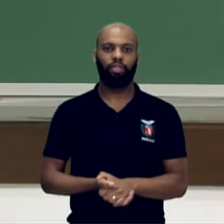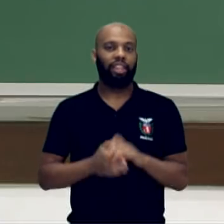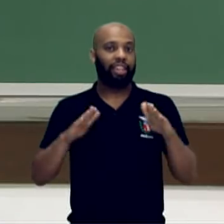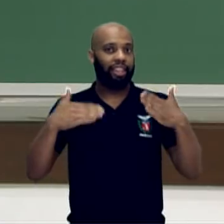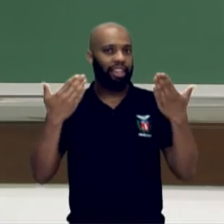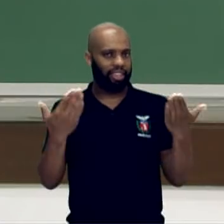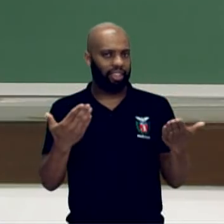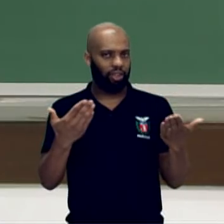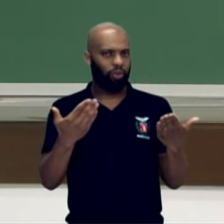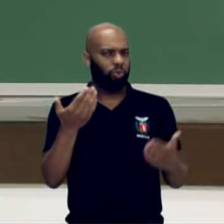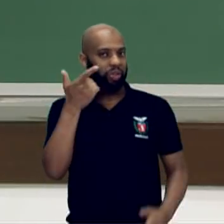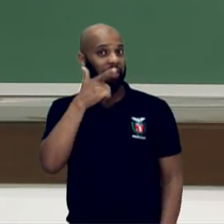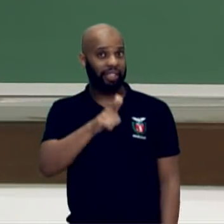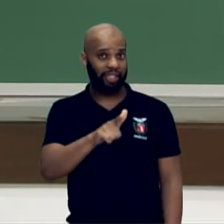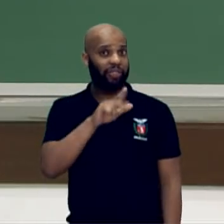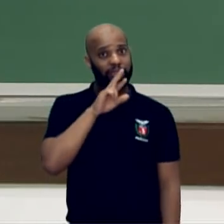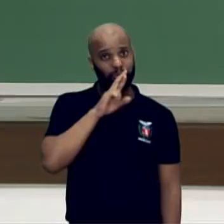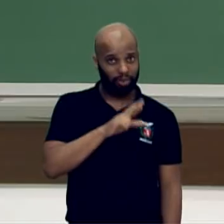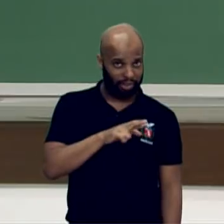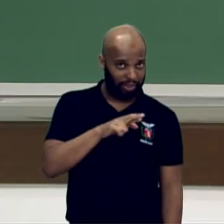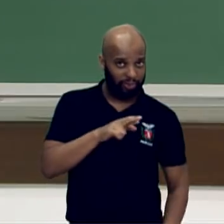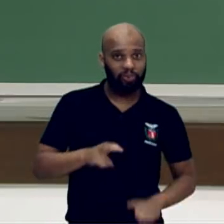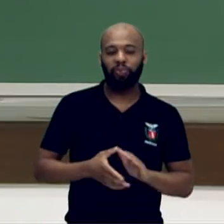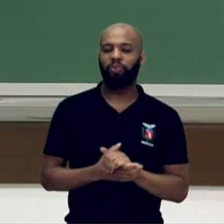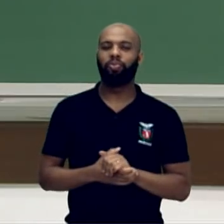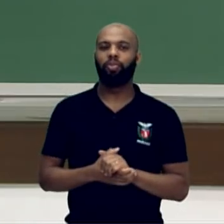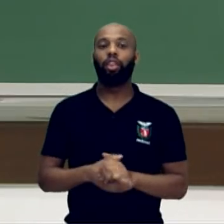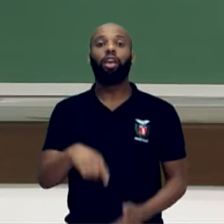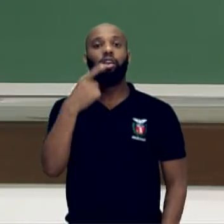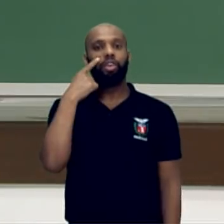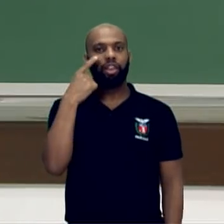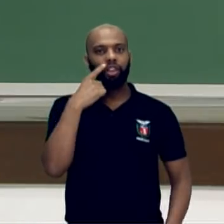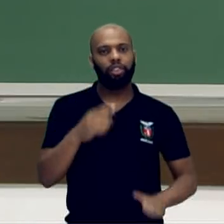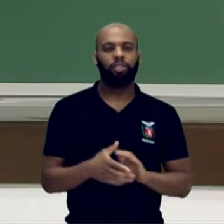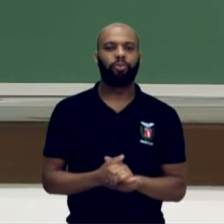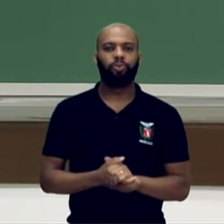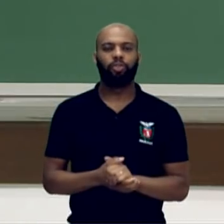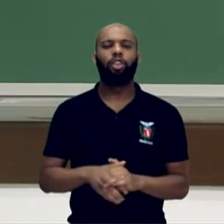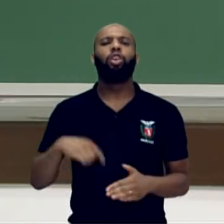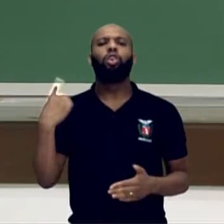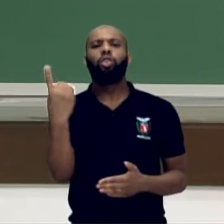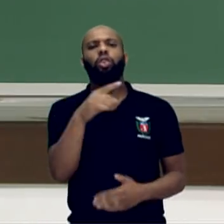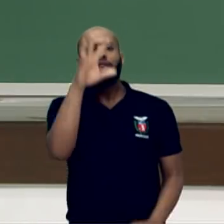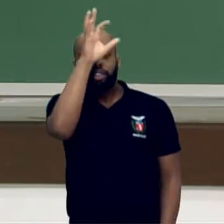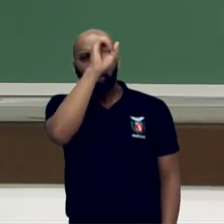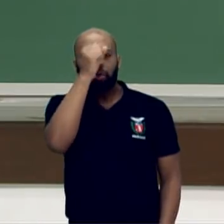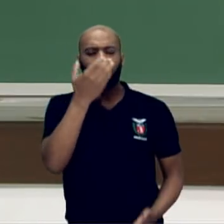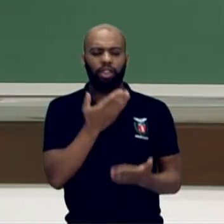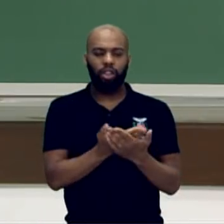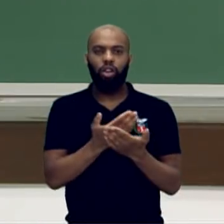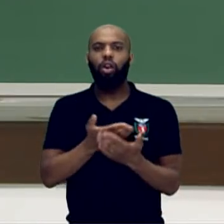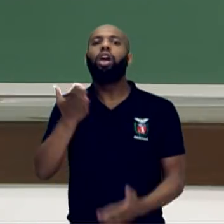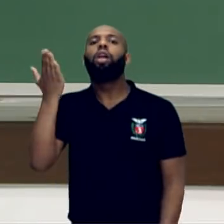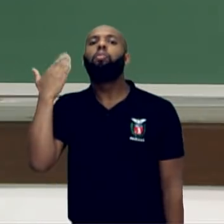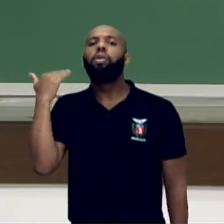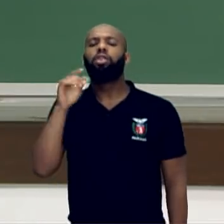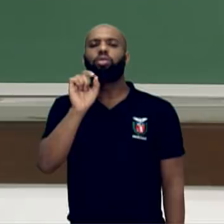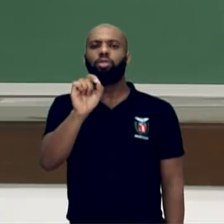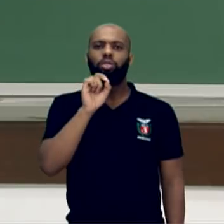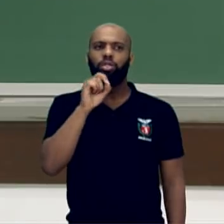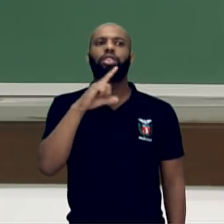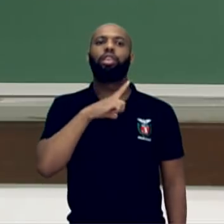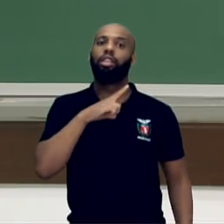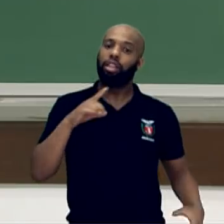E aí, pessoal, tudo bem? Conseguiram resolver? Observe, então, o que nós aprendemos nas aulas anteriores, que tem a ver com